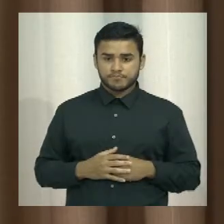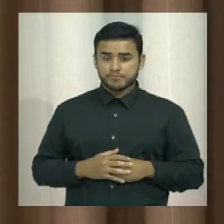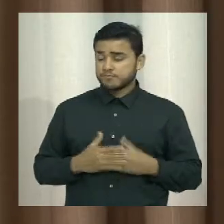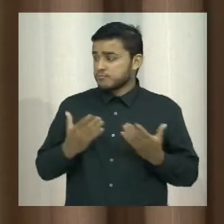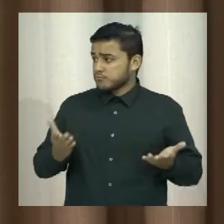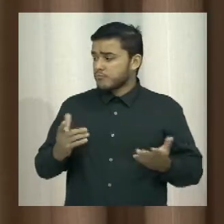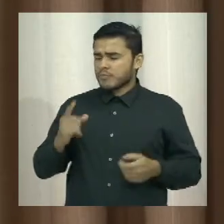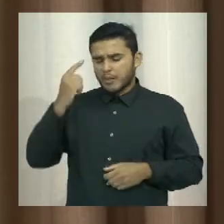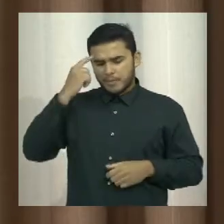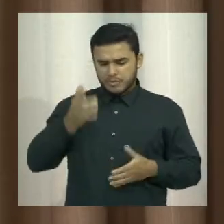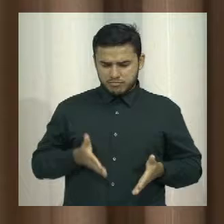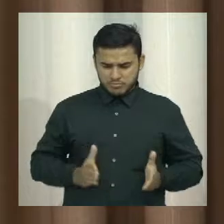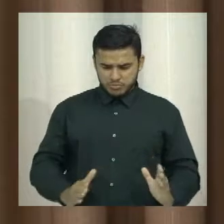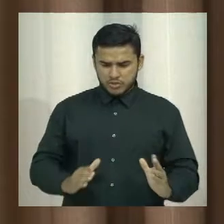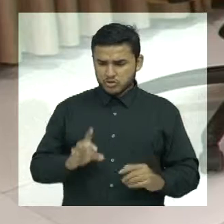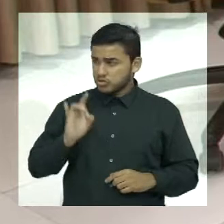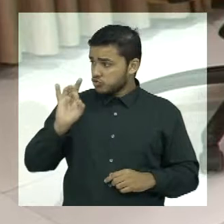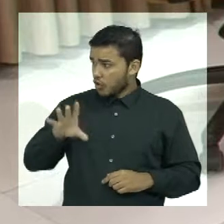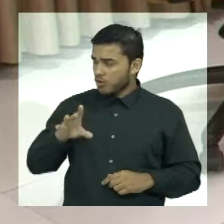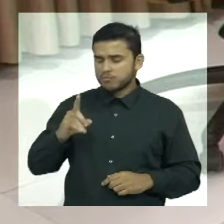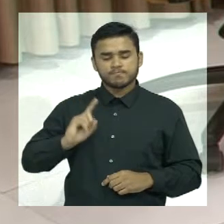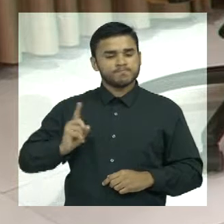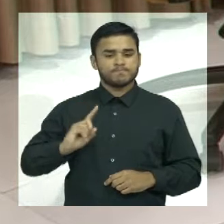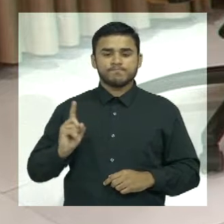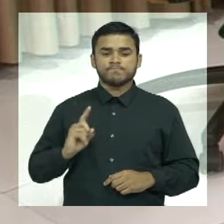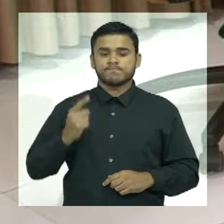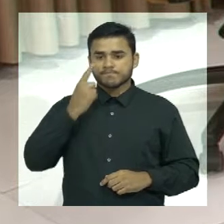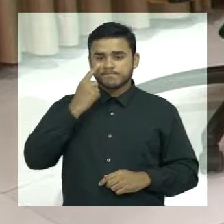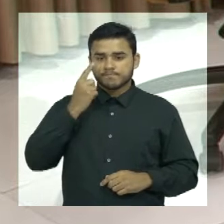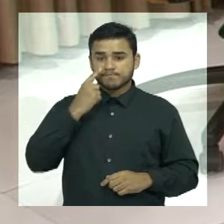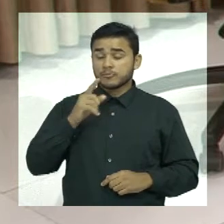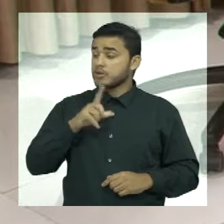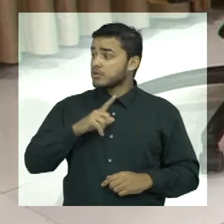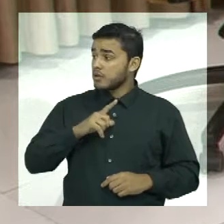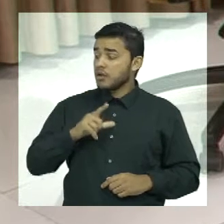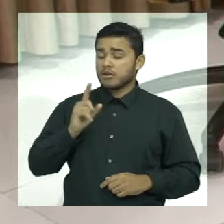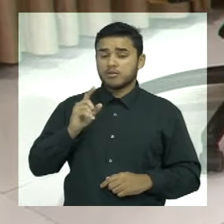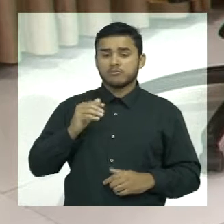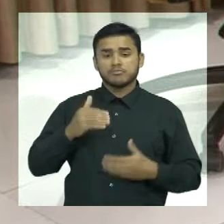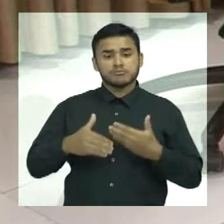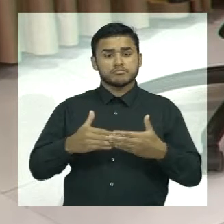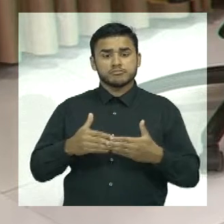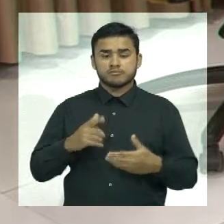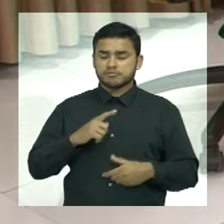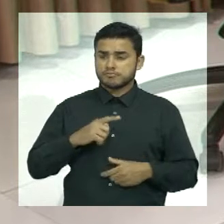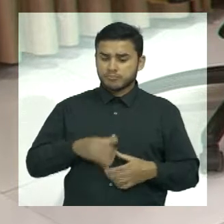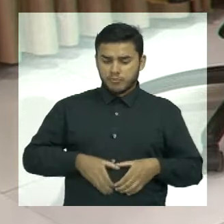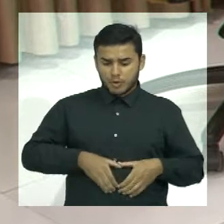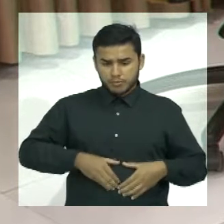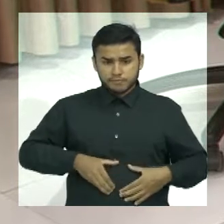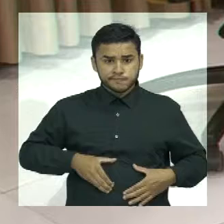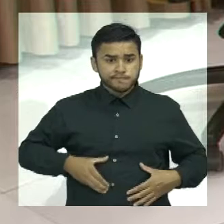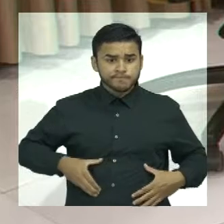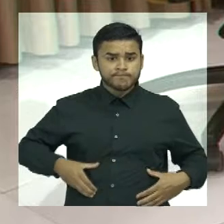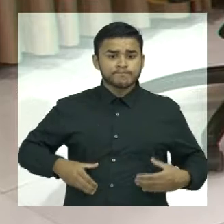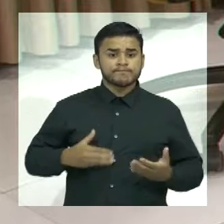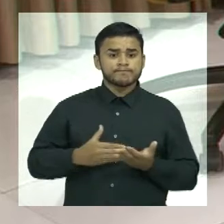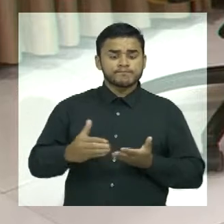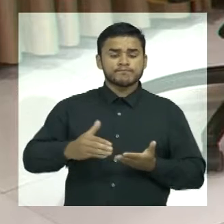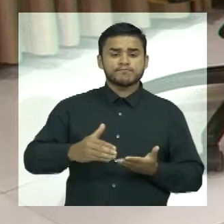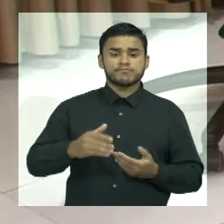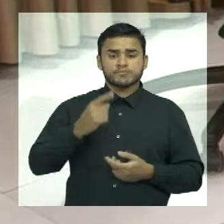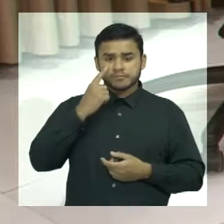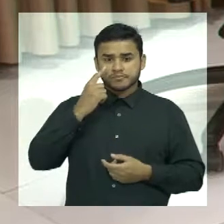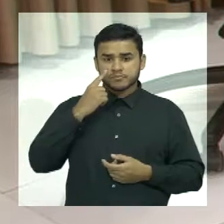dá só com o nascimento, não é isso, doutor? A partir do momento, como bem explicado, da fecundação, a geração, a gente já é essa expressão usada,